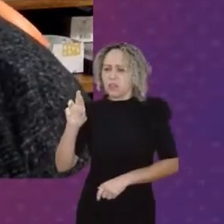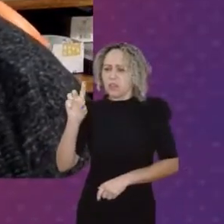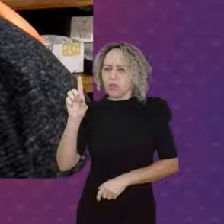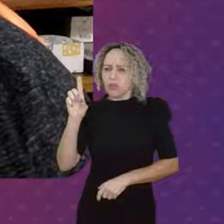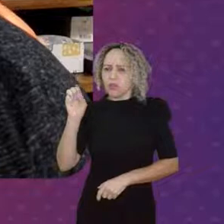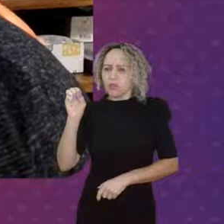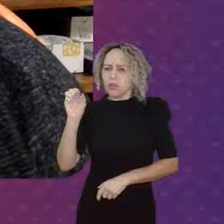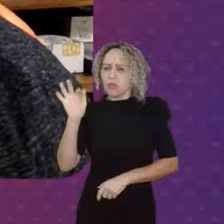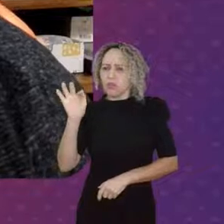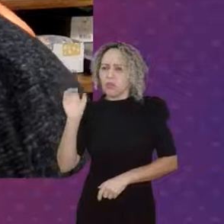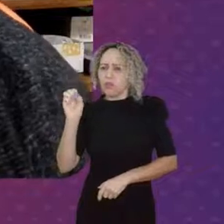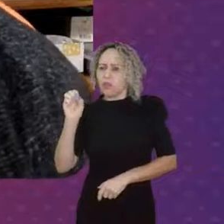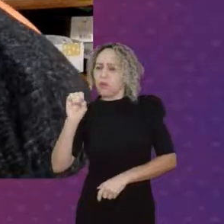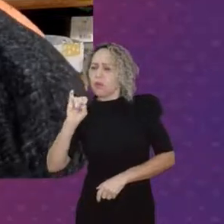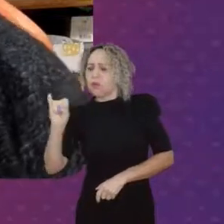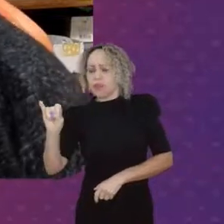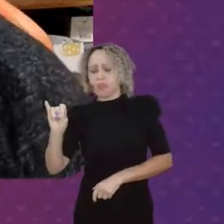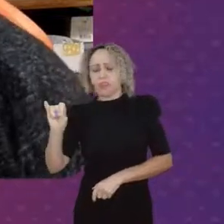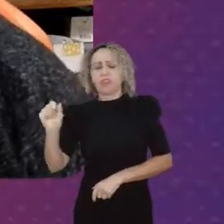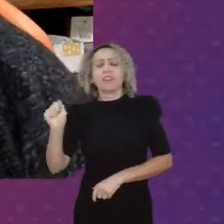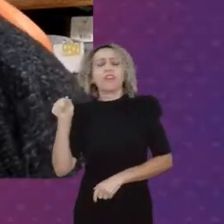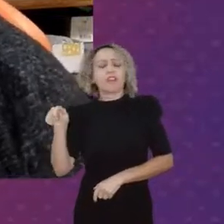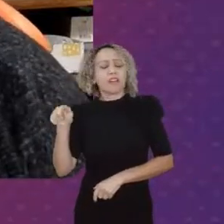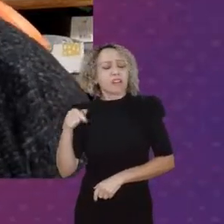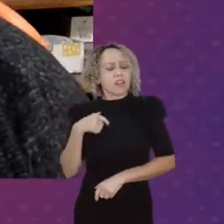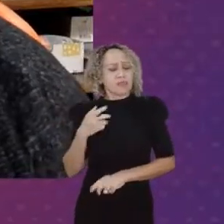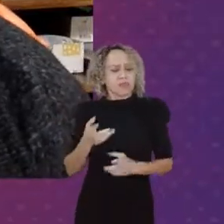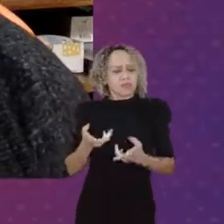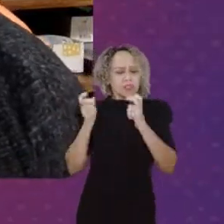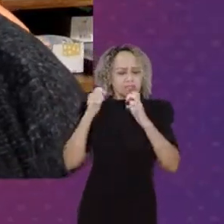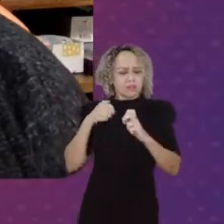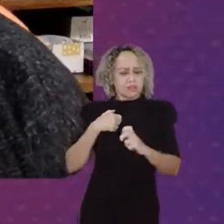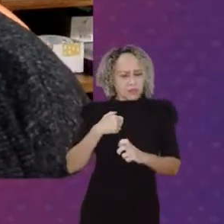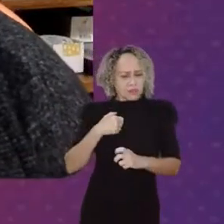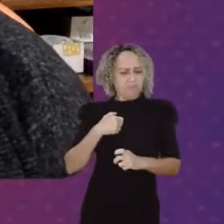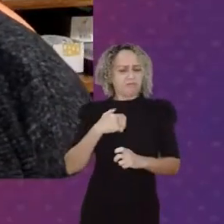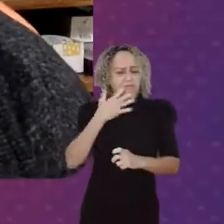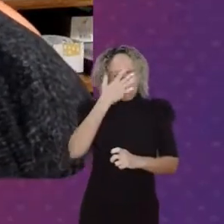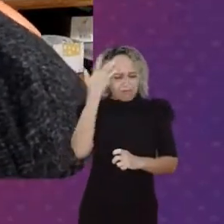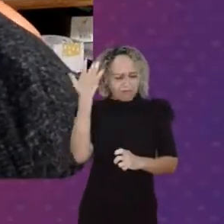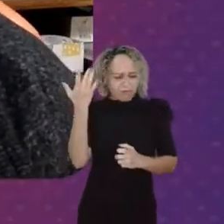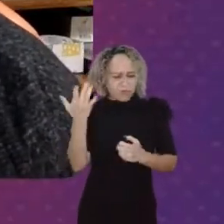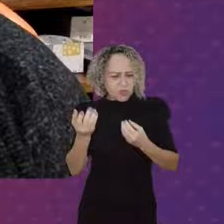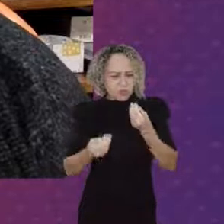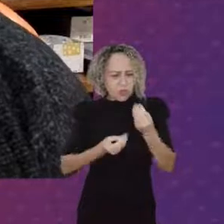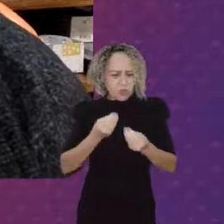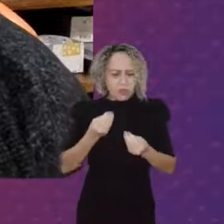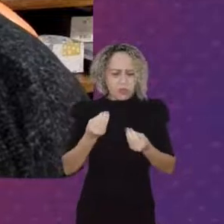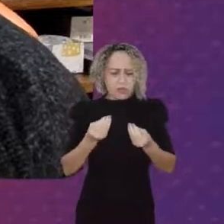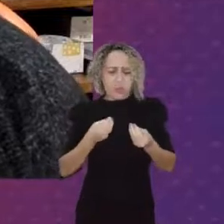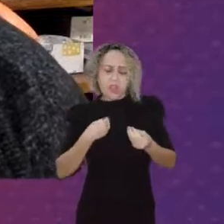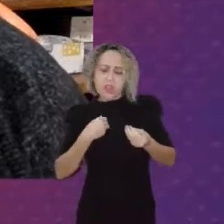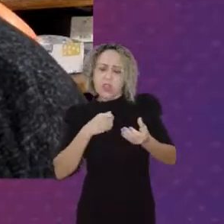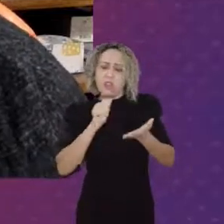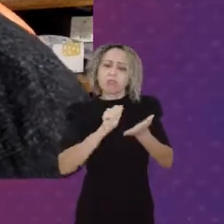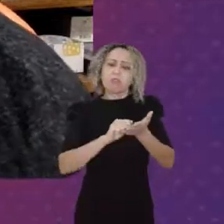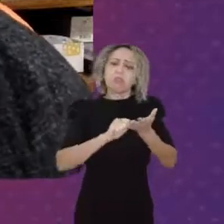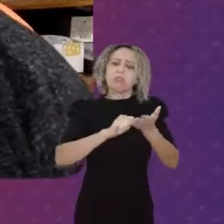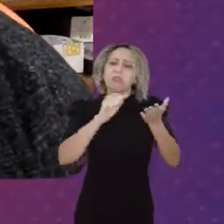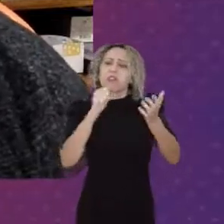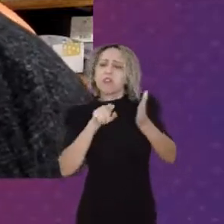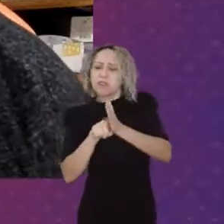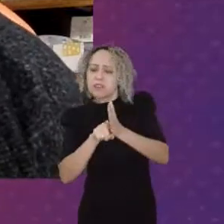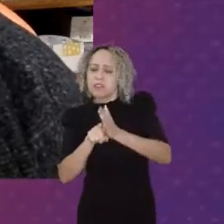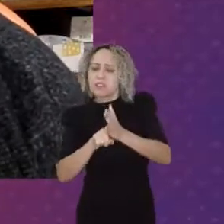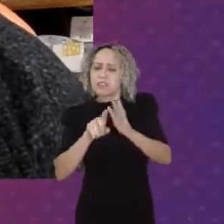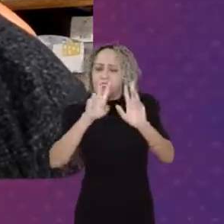porque eu entendi então que eu fui vítima, isso continuo sendo, né? O fato de eu tratar sobre isso, trabalhar, escrever sobre isso,